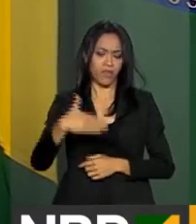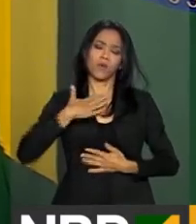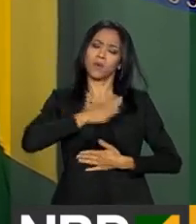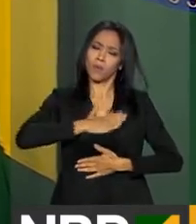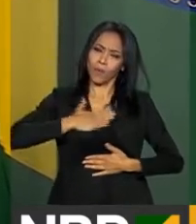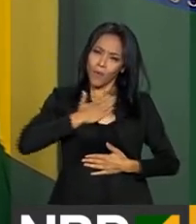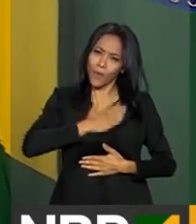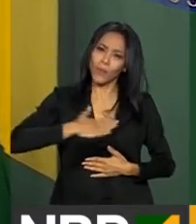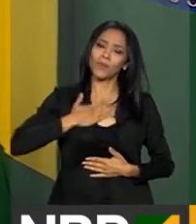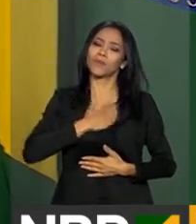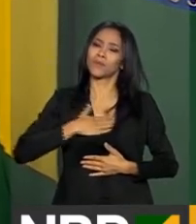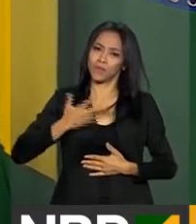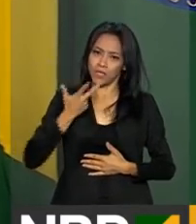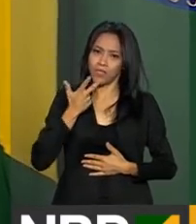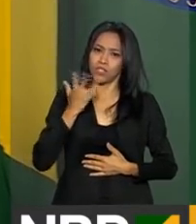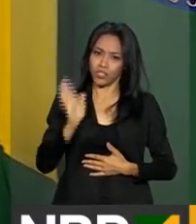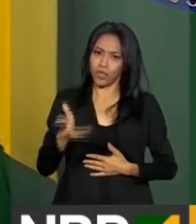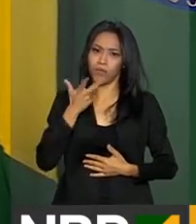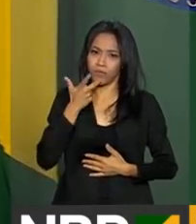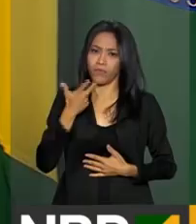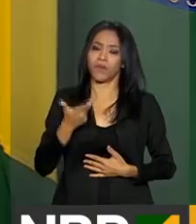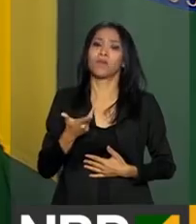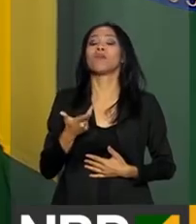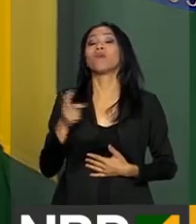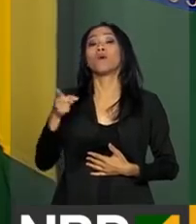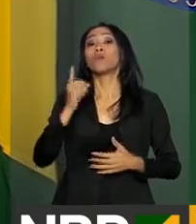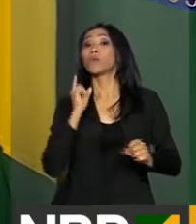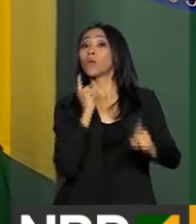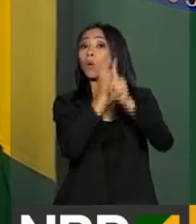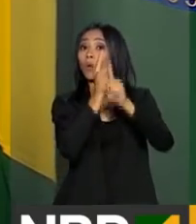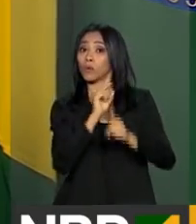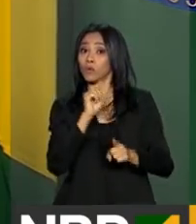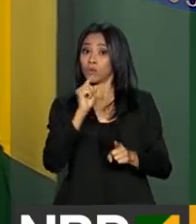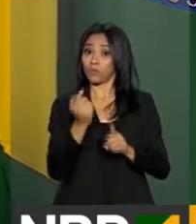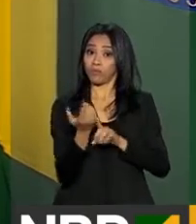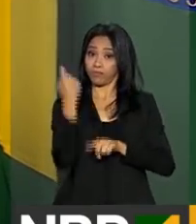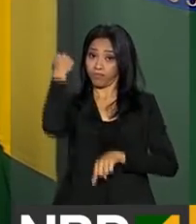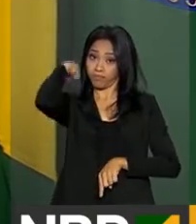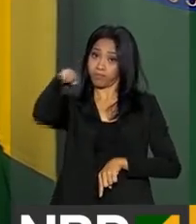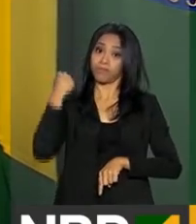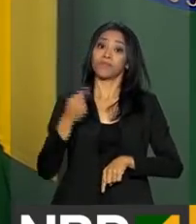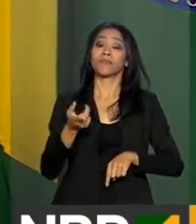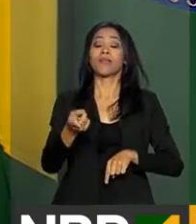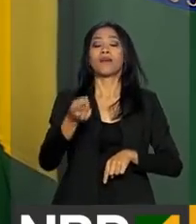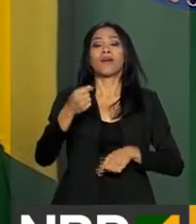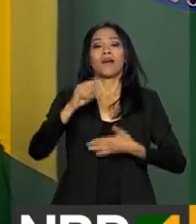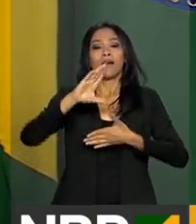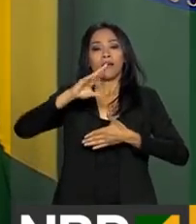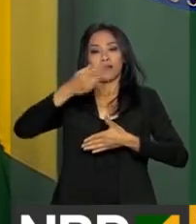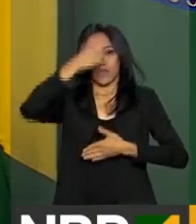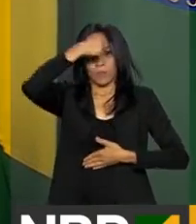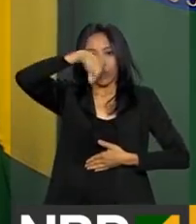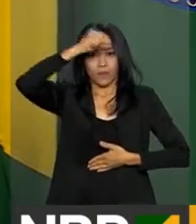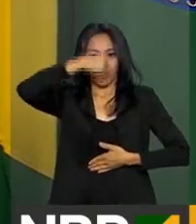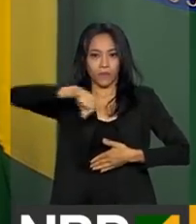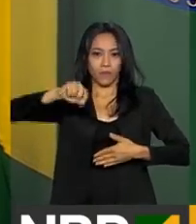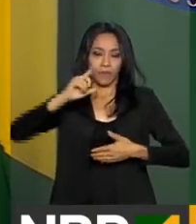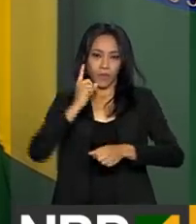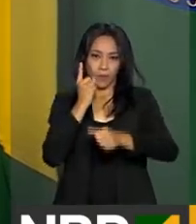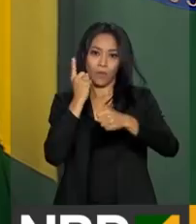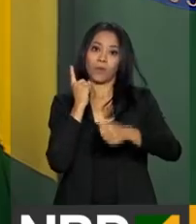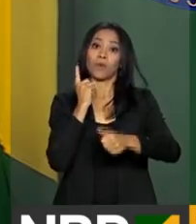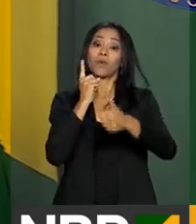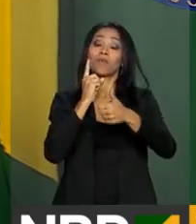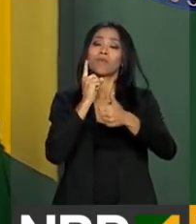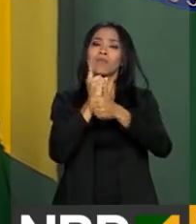como ele me disse agora na cúpula das américas em lima que vêm conhecer e conversar sobre